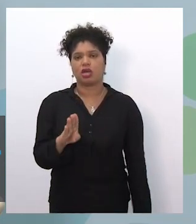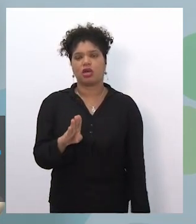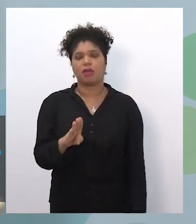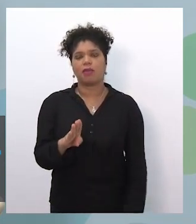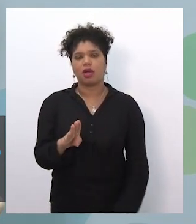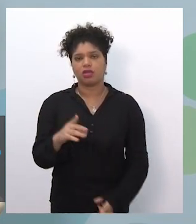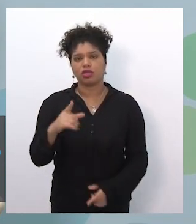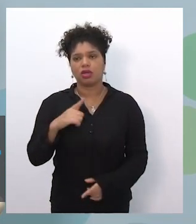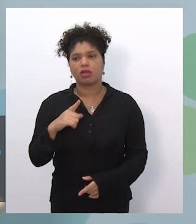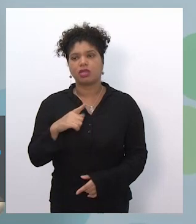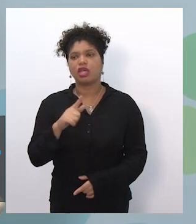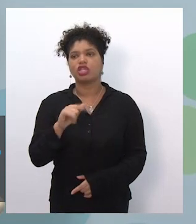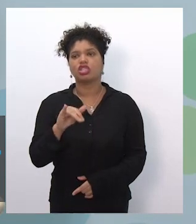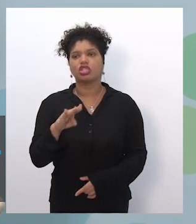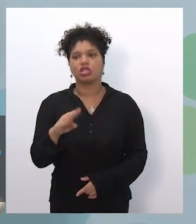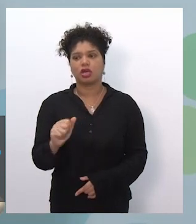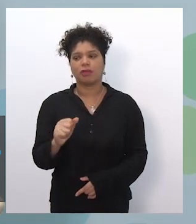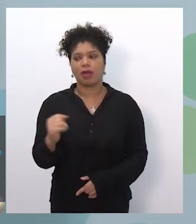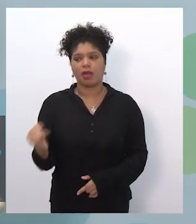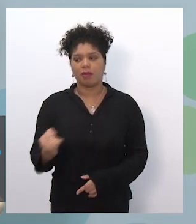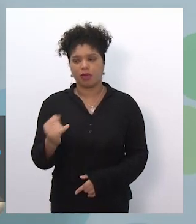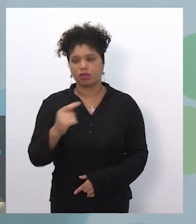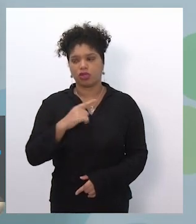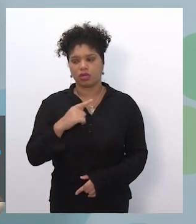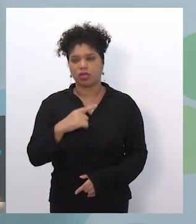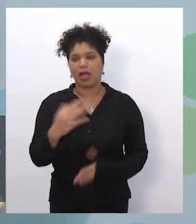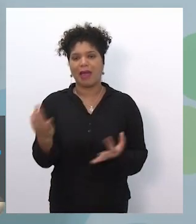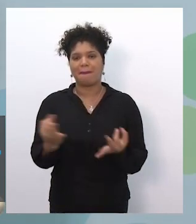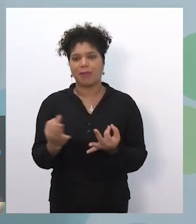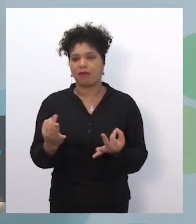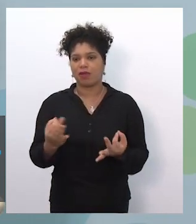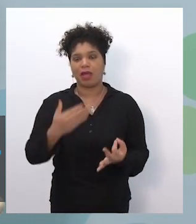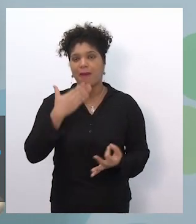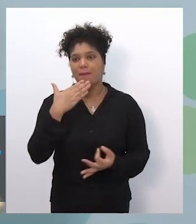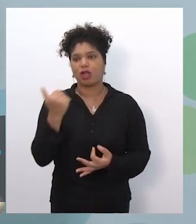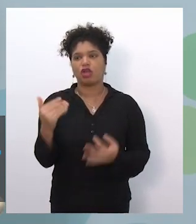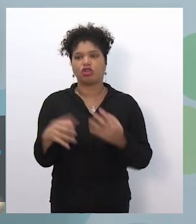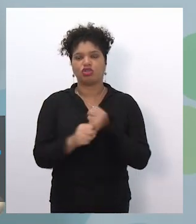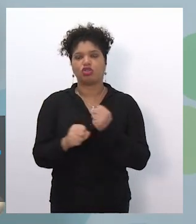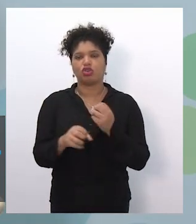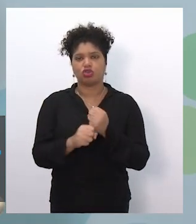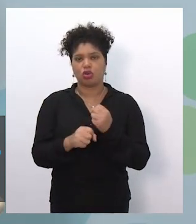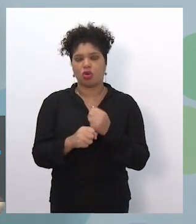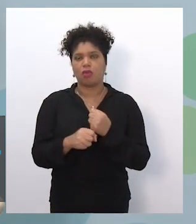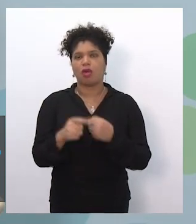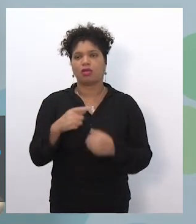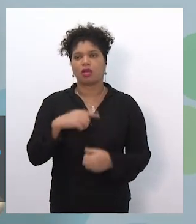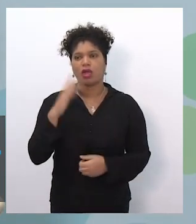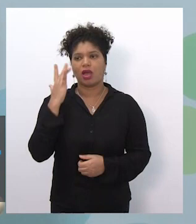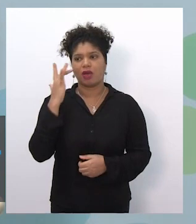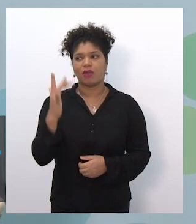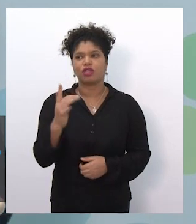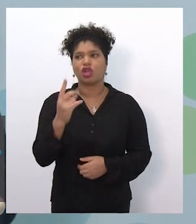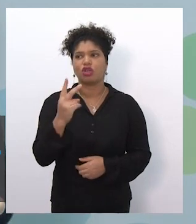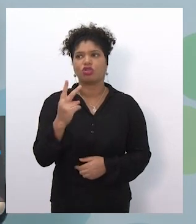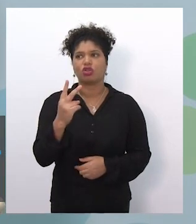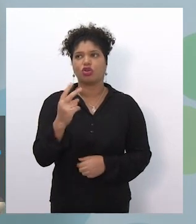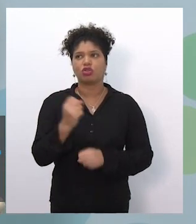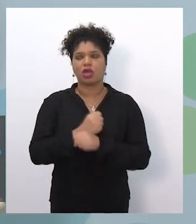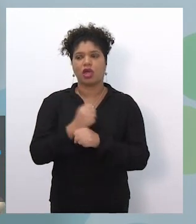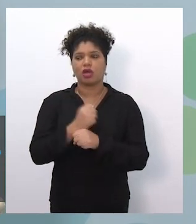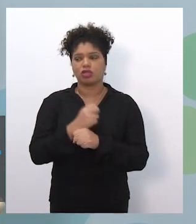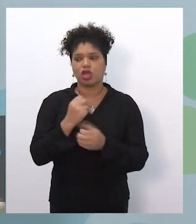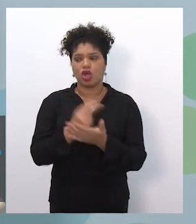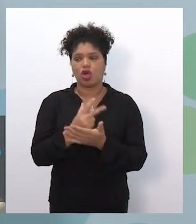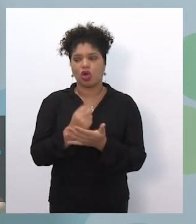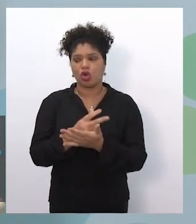Tá? São o casalzinho perfeito para vocês poderem fazer a melhor compra. Faz 2 anos, teve uma escola que acabou comprando, né,